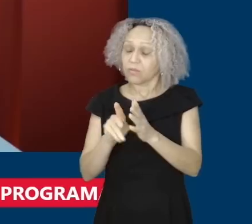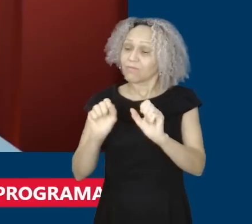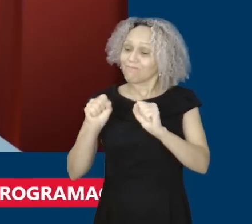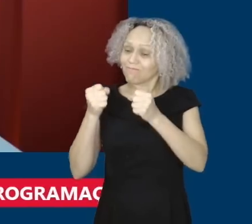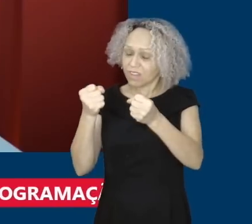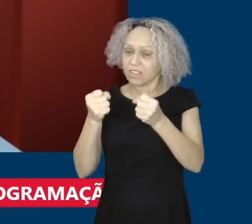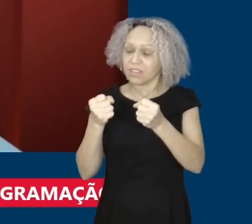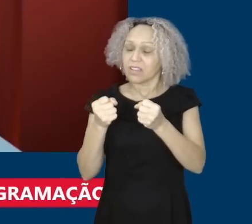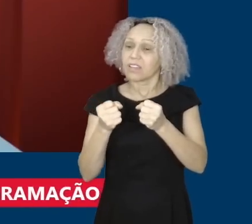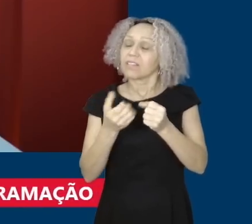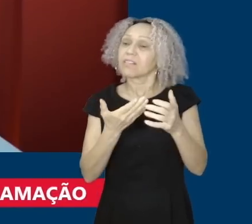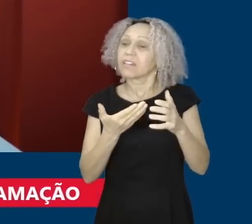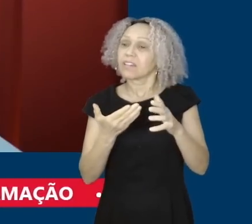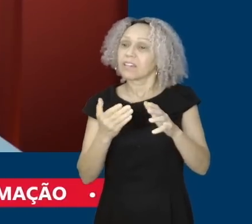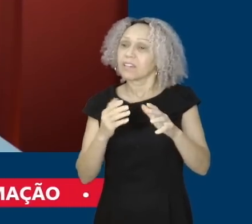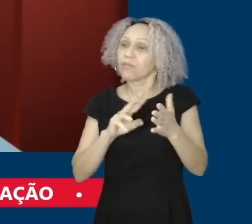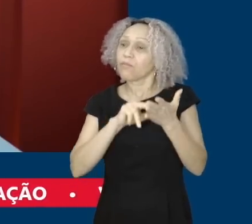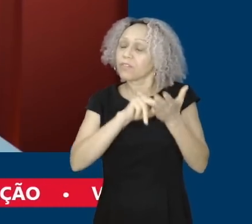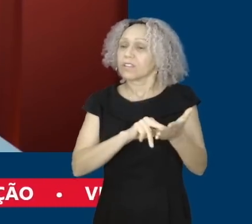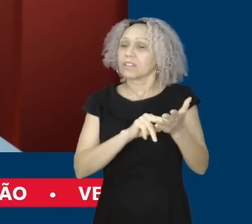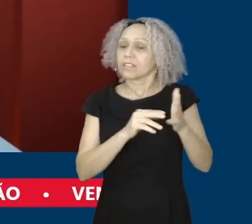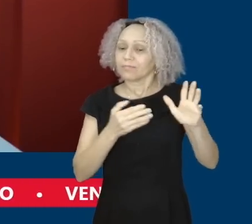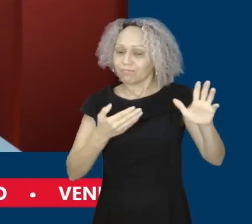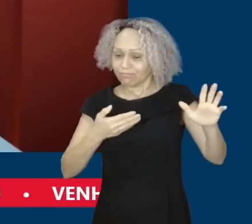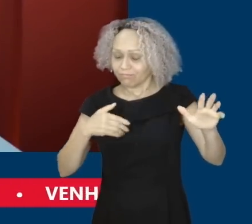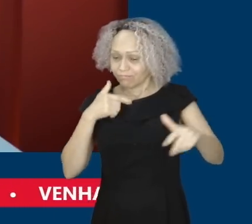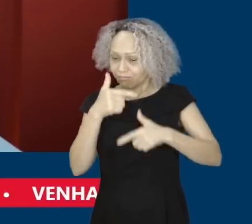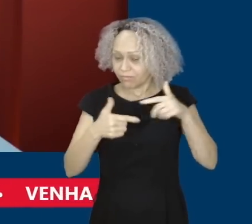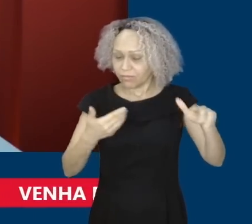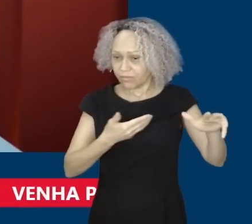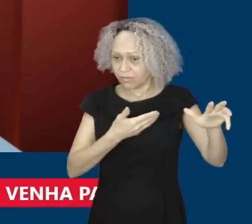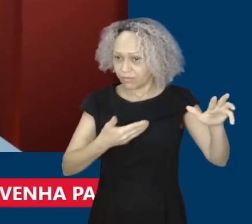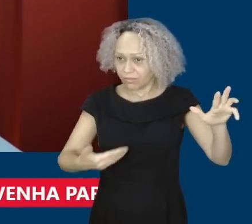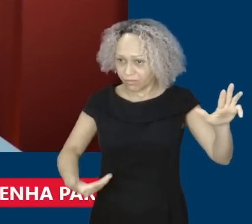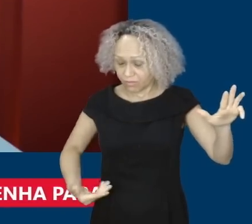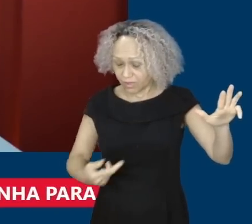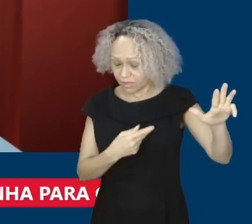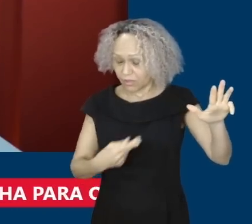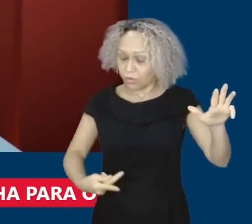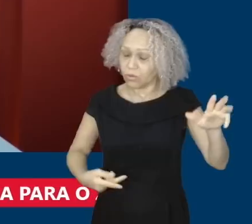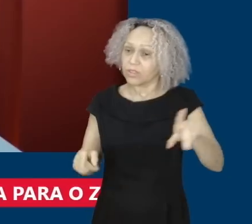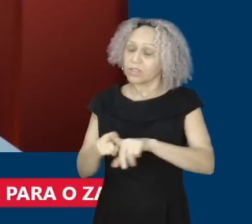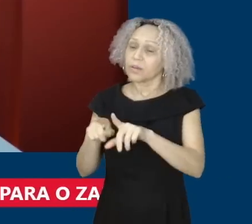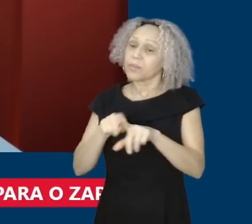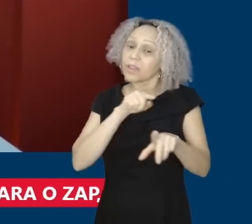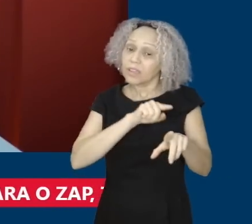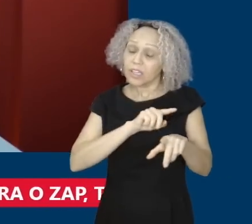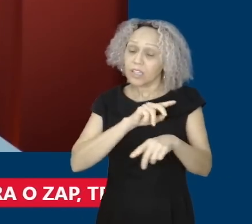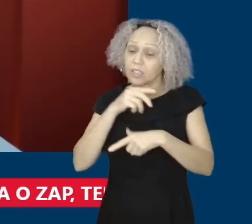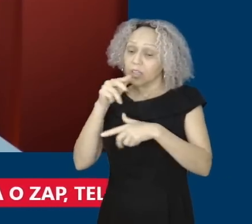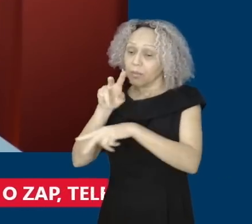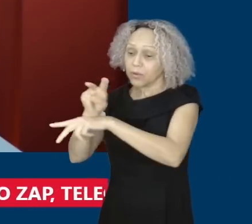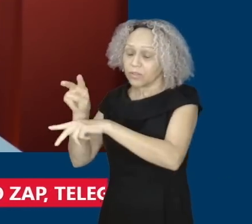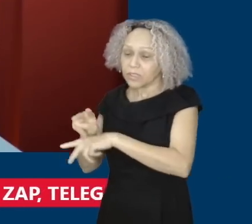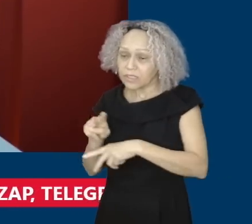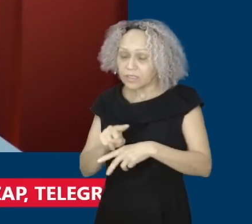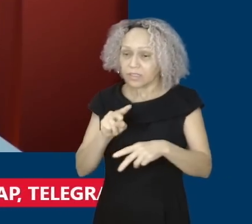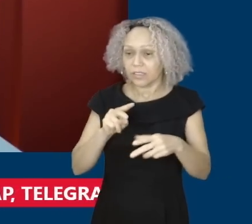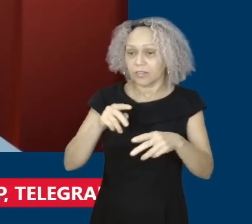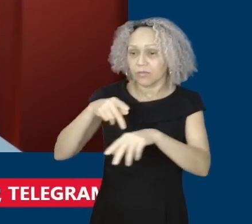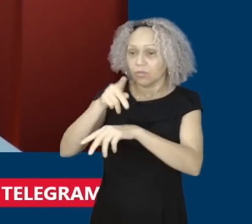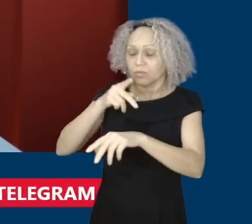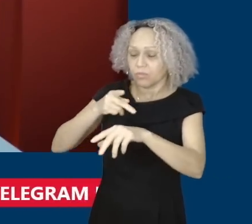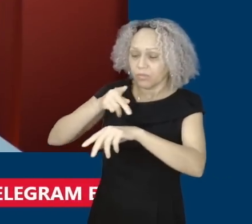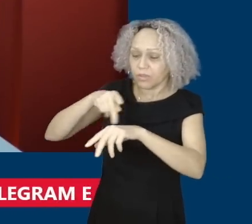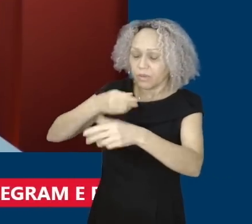presidente Lula e do Brasil na região, na defesa de um mundo multilateral, no questionamento do dólar como moeda hegemônica,